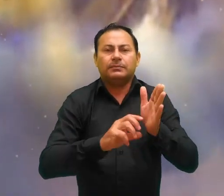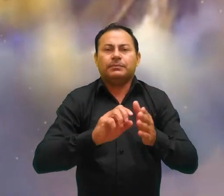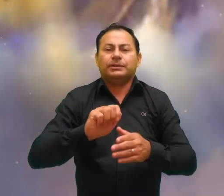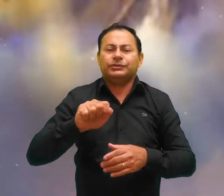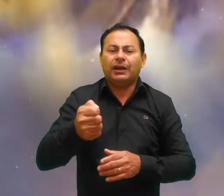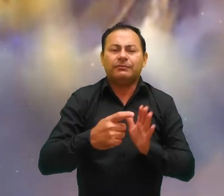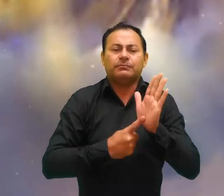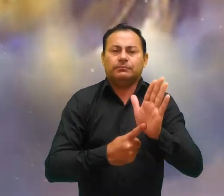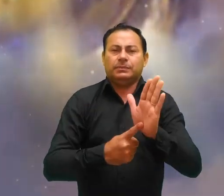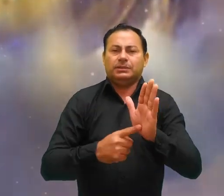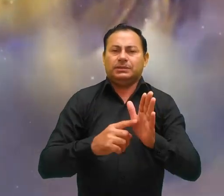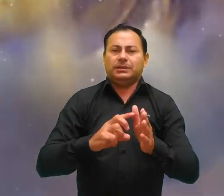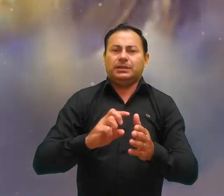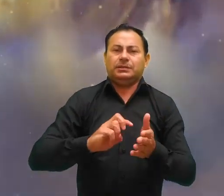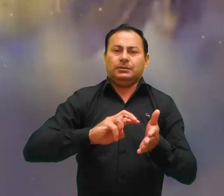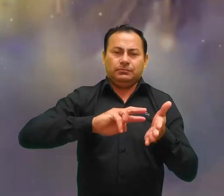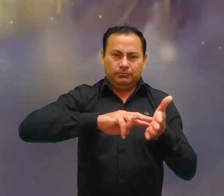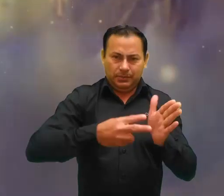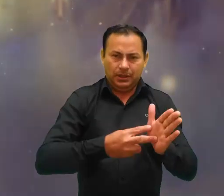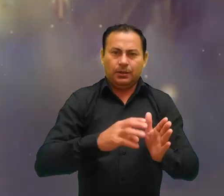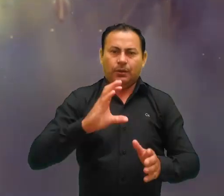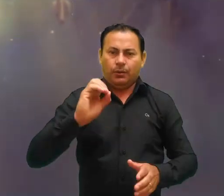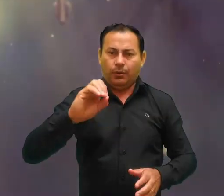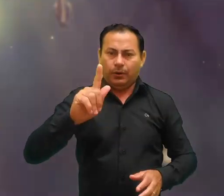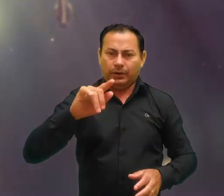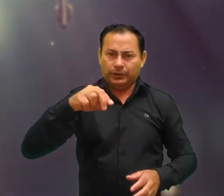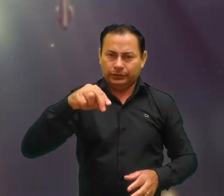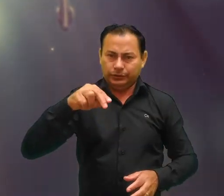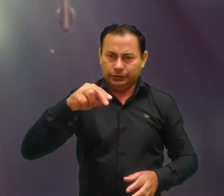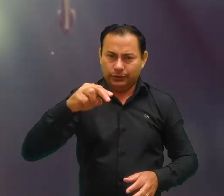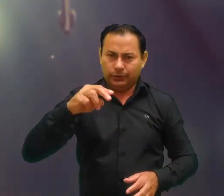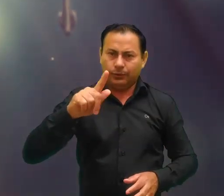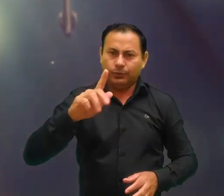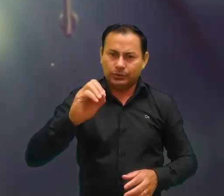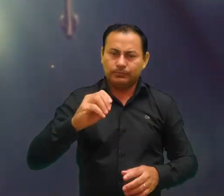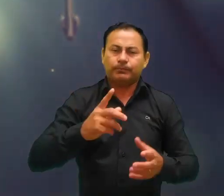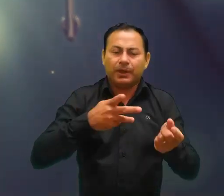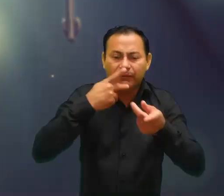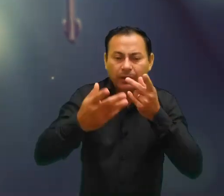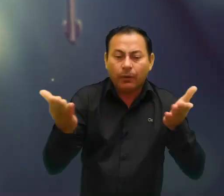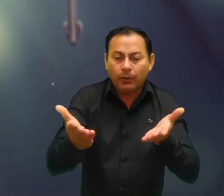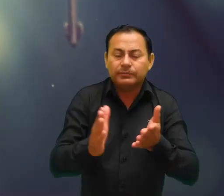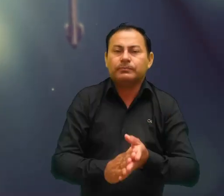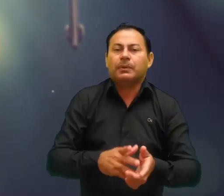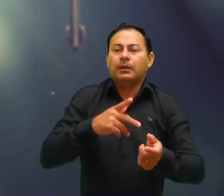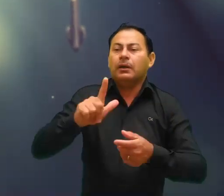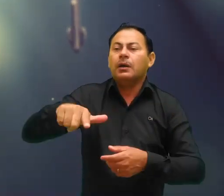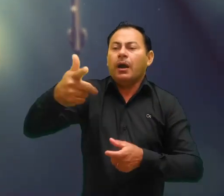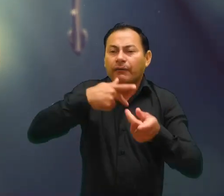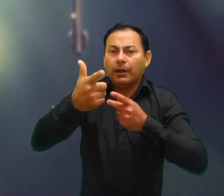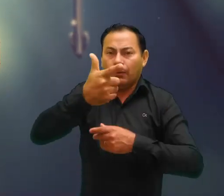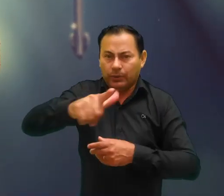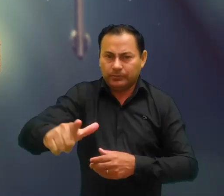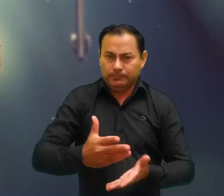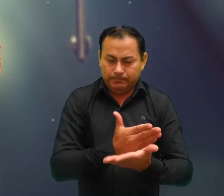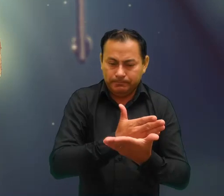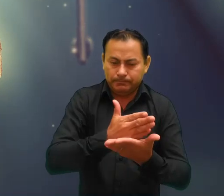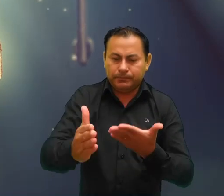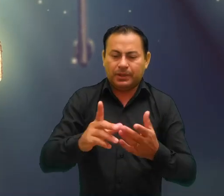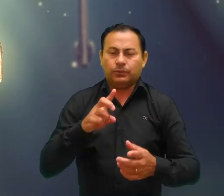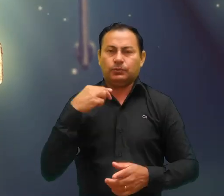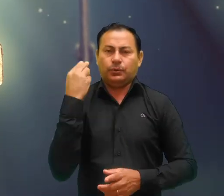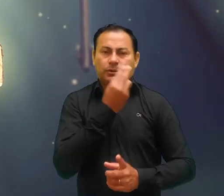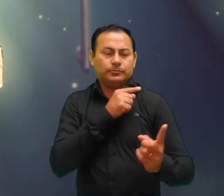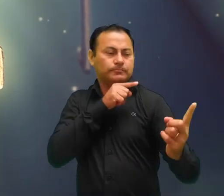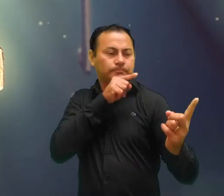códigos. Já falamos sobre algumas dessas chaves e hoje falaremos sobre outras. Logo de início, quero dizer que